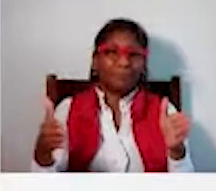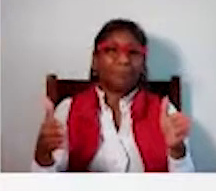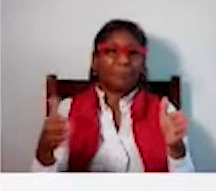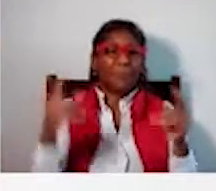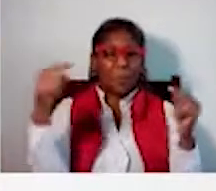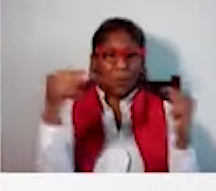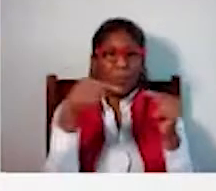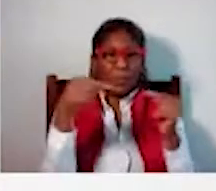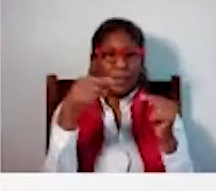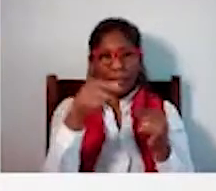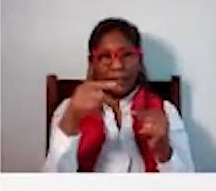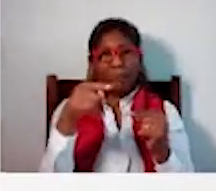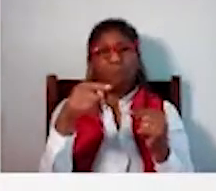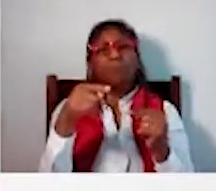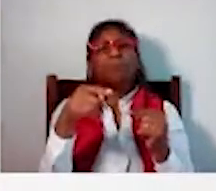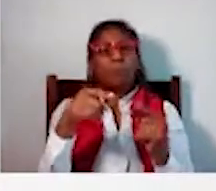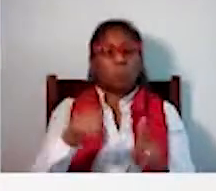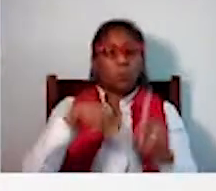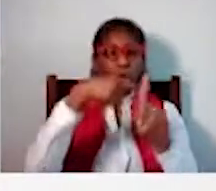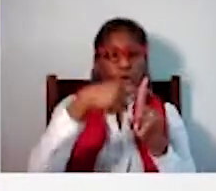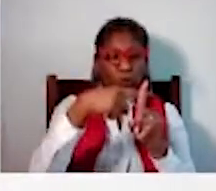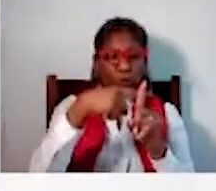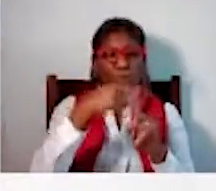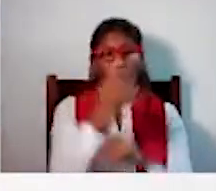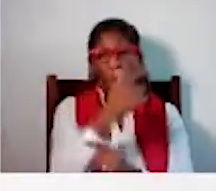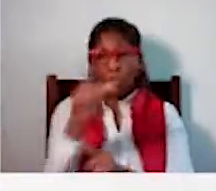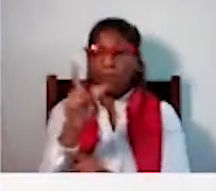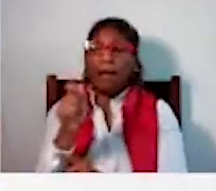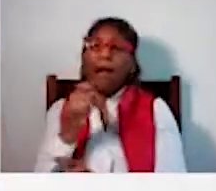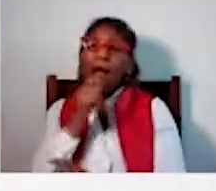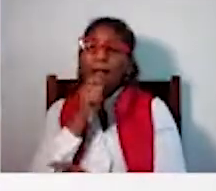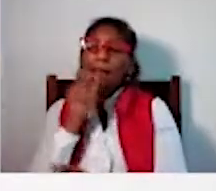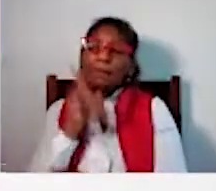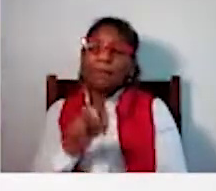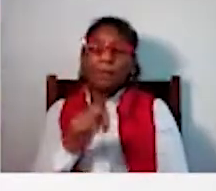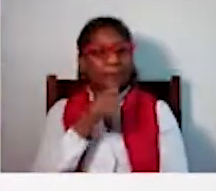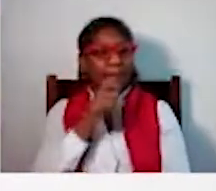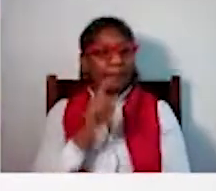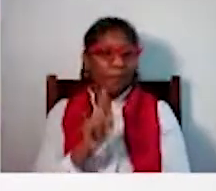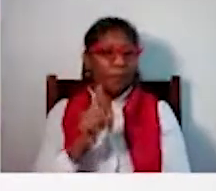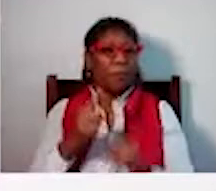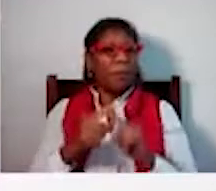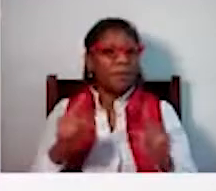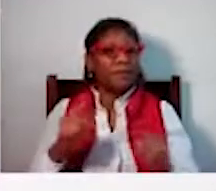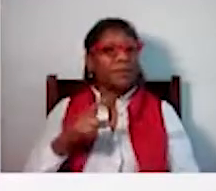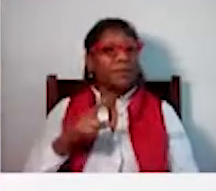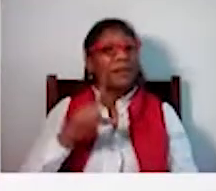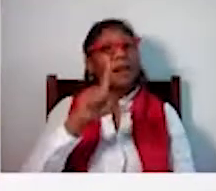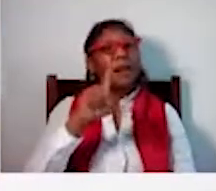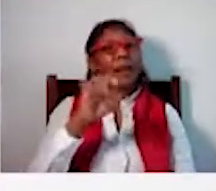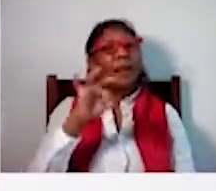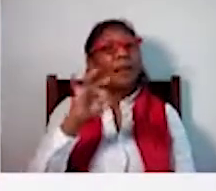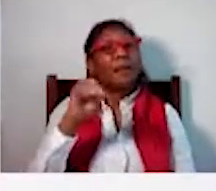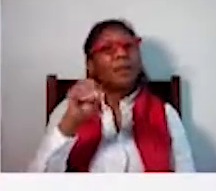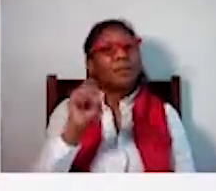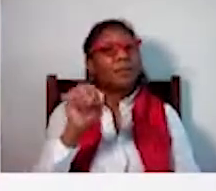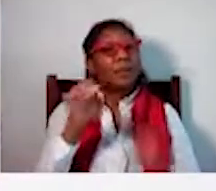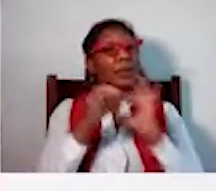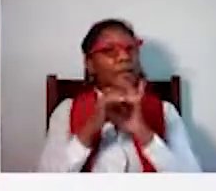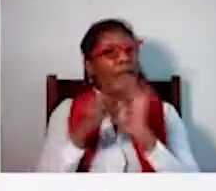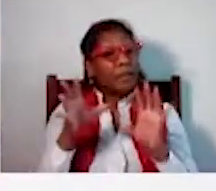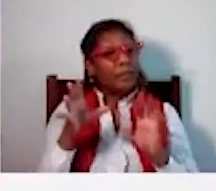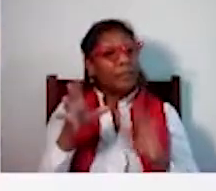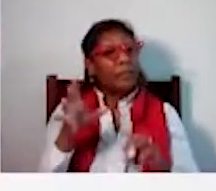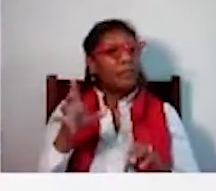correspondentes aos confirmados e suspeitos, diminuição, portanto, do número de leitos livres, mesmo que haja aumento de